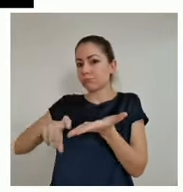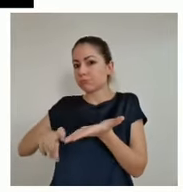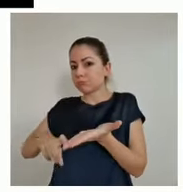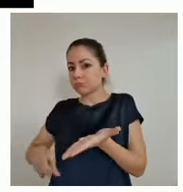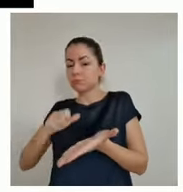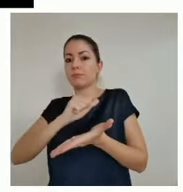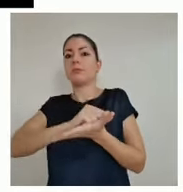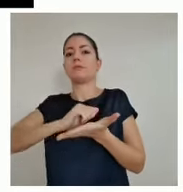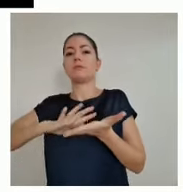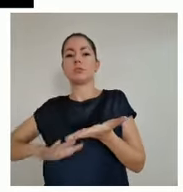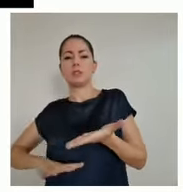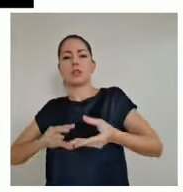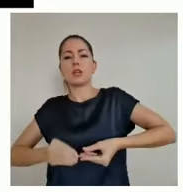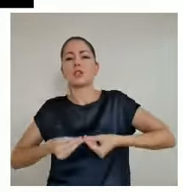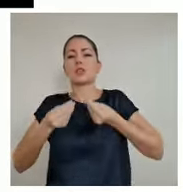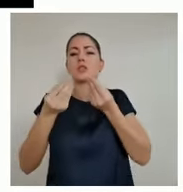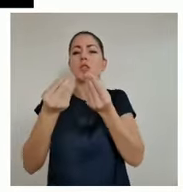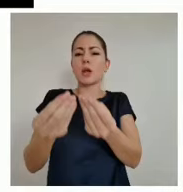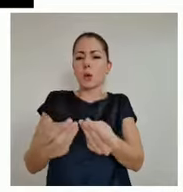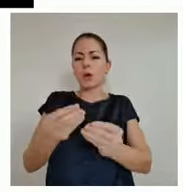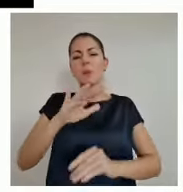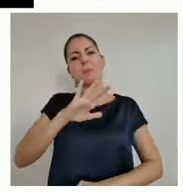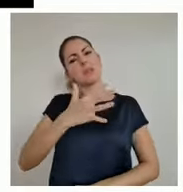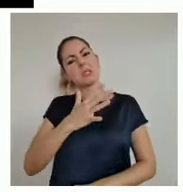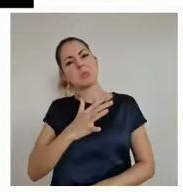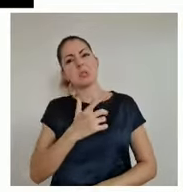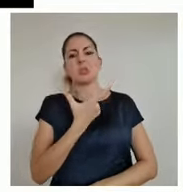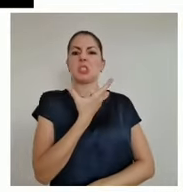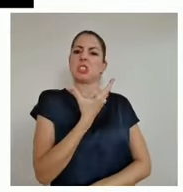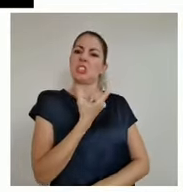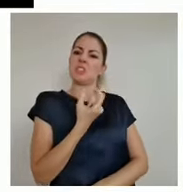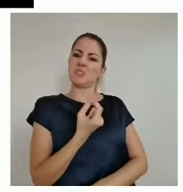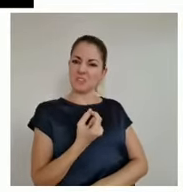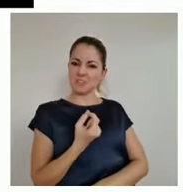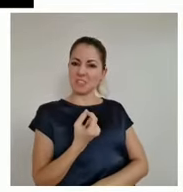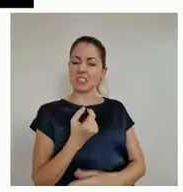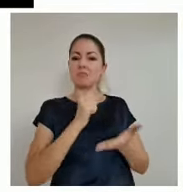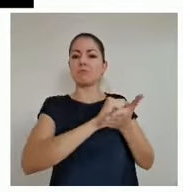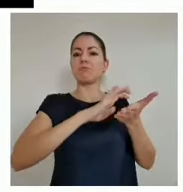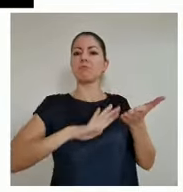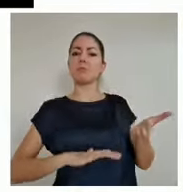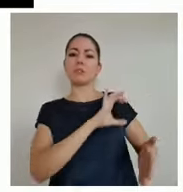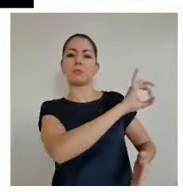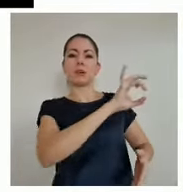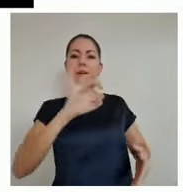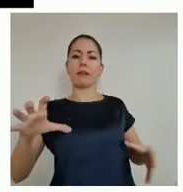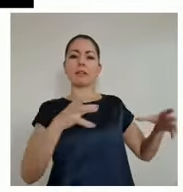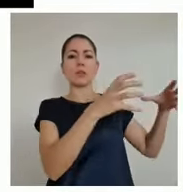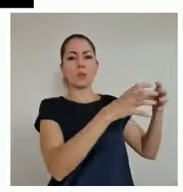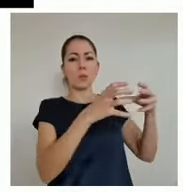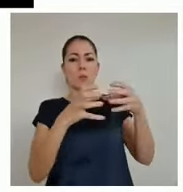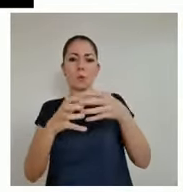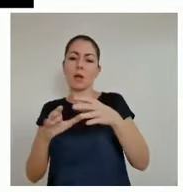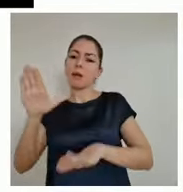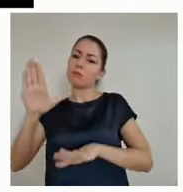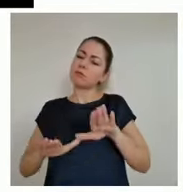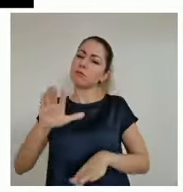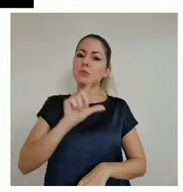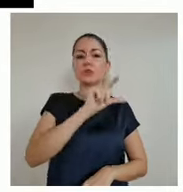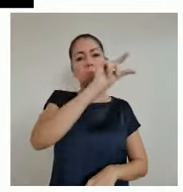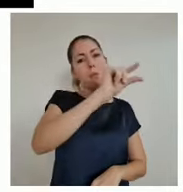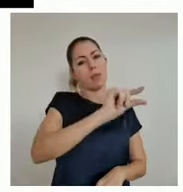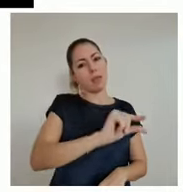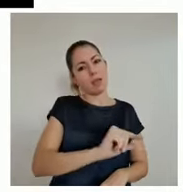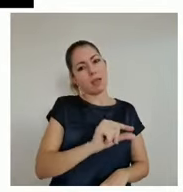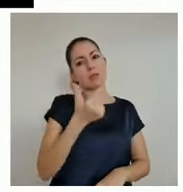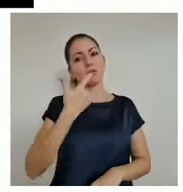atividade. Entregamos uma média de 20 atividades por turma. Teve turmas de 15, 13. A turma com